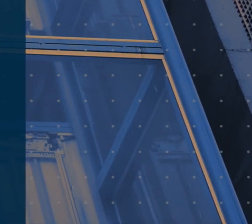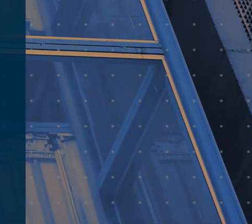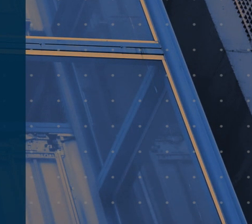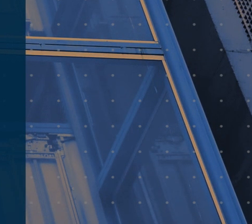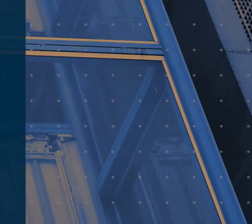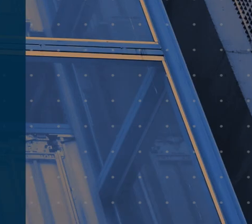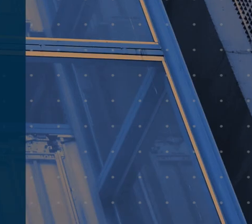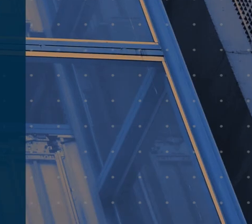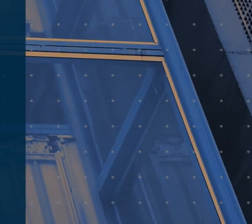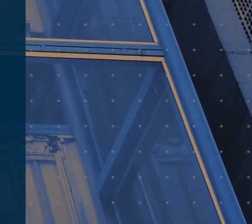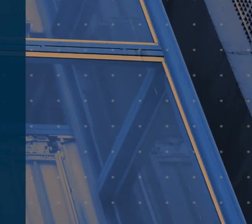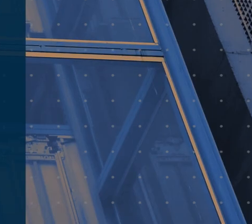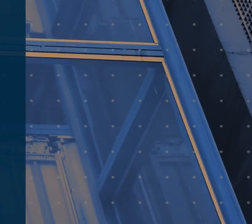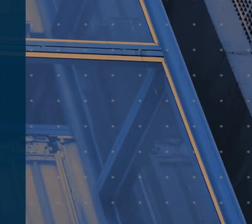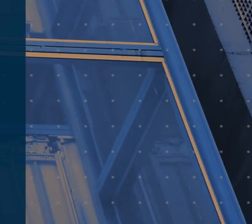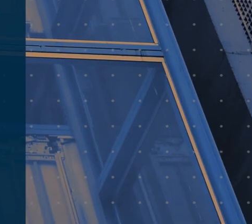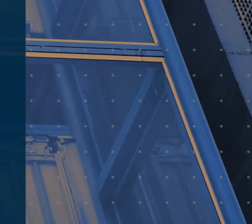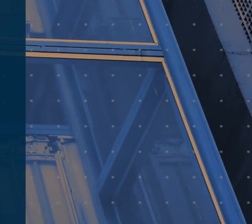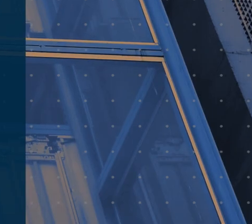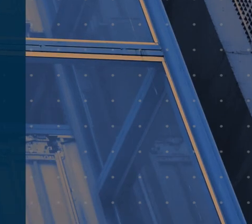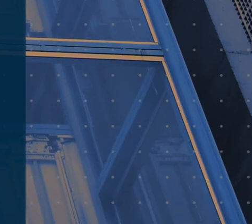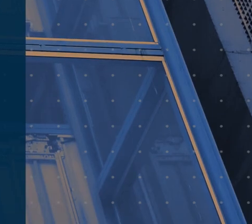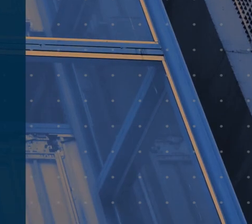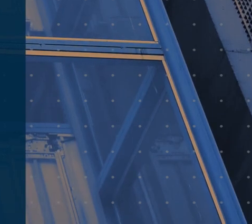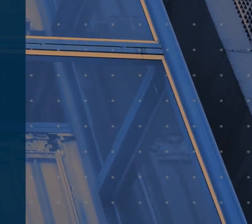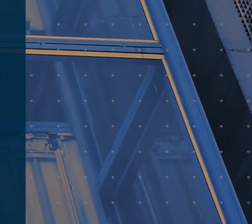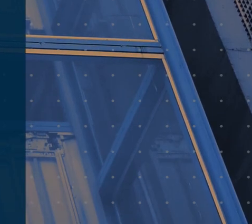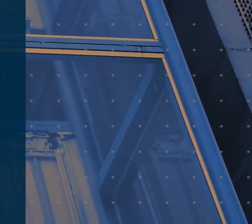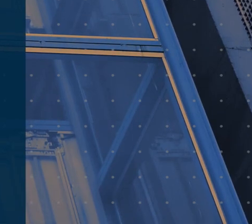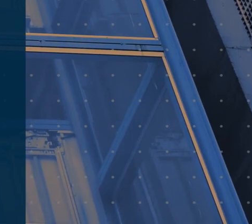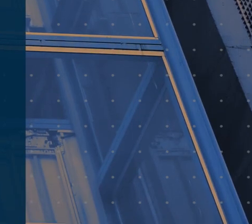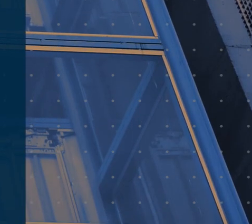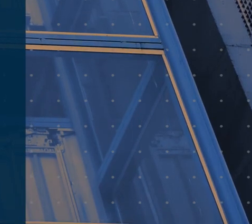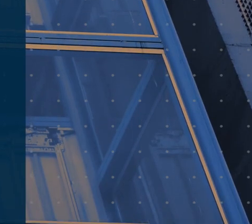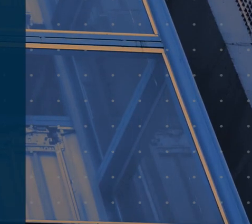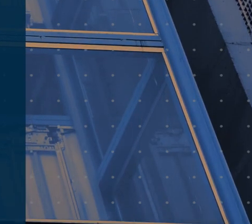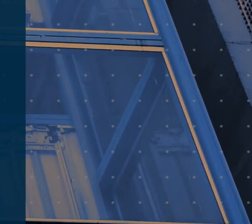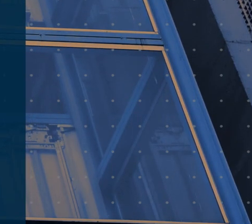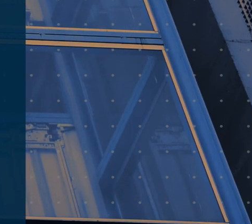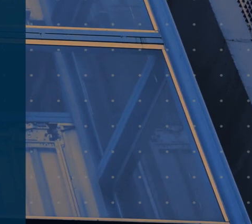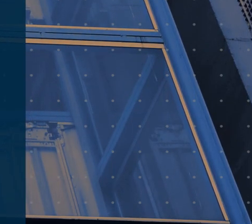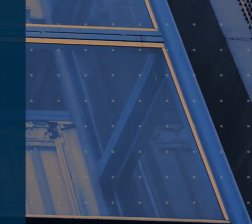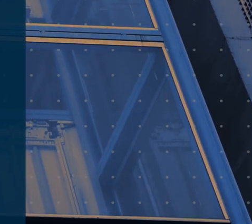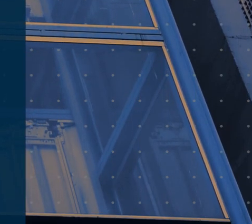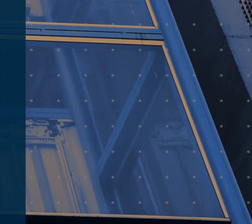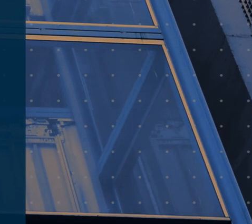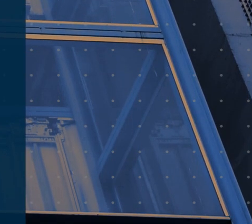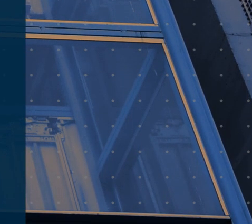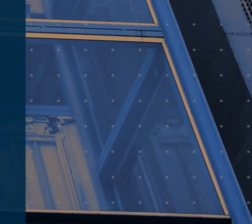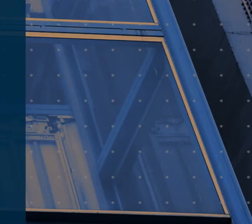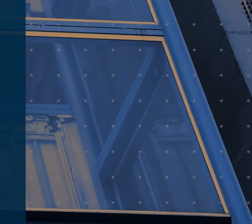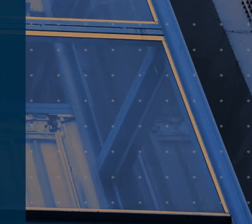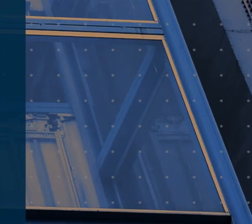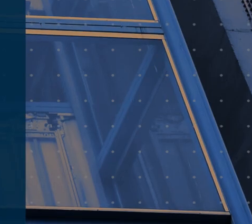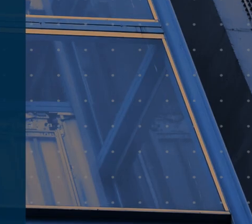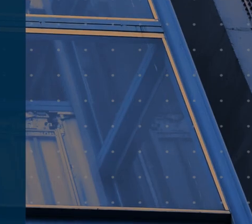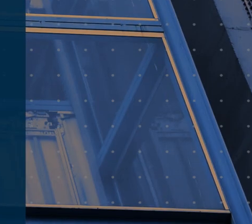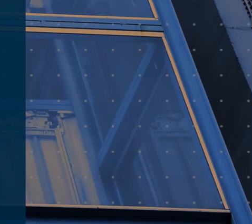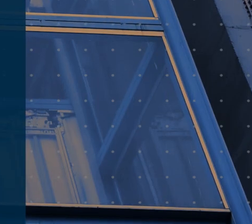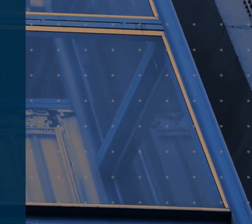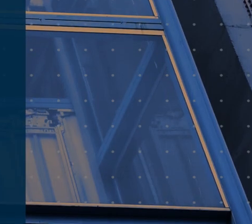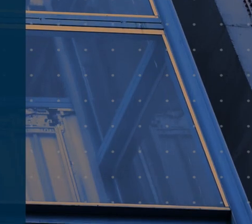açougueiro, ajudante de carga e descarga de mercadorias, ajudante de obras, armador de ferros, assistente de